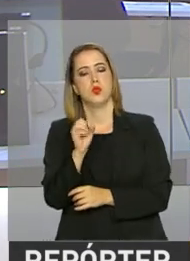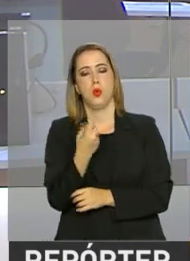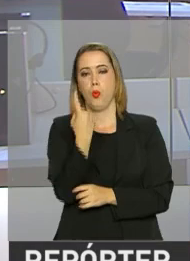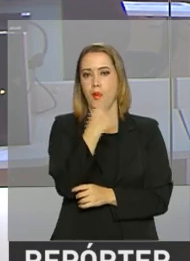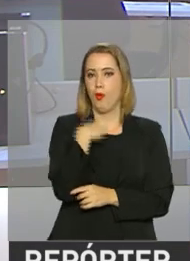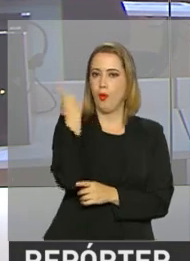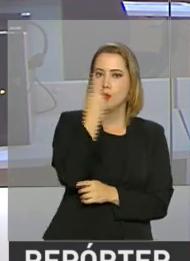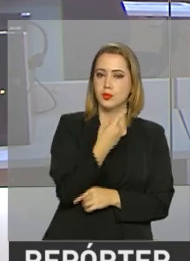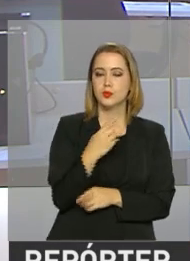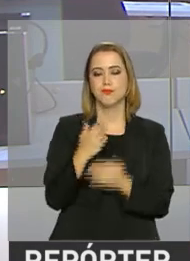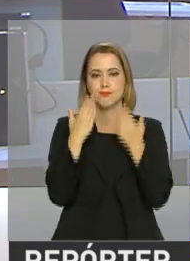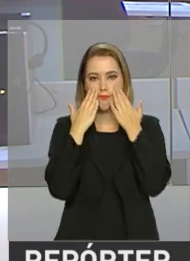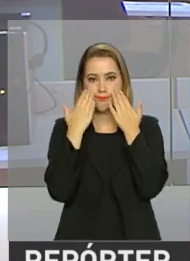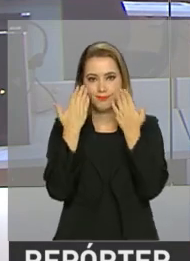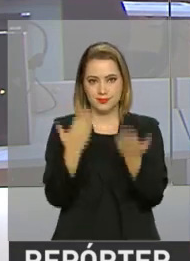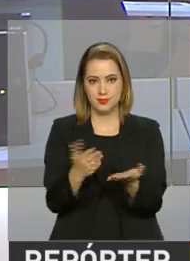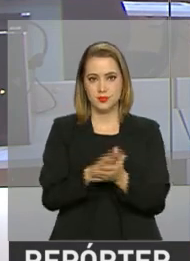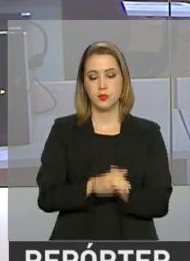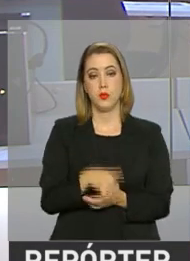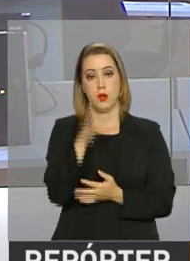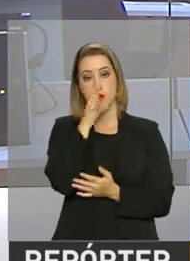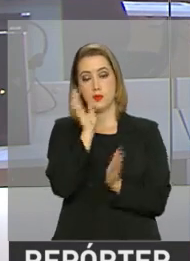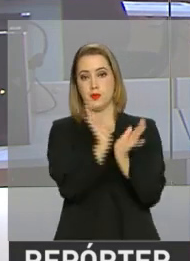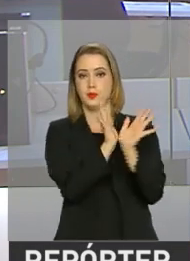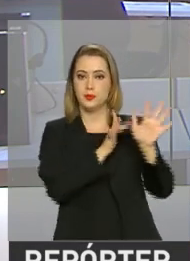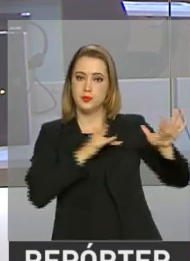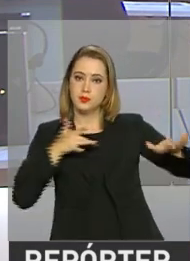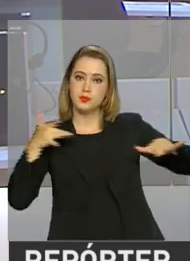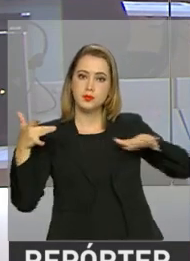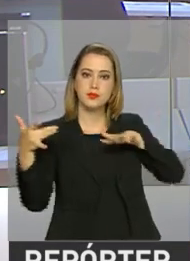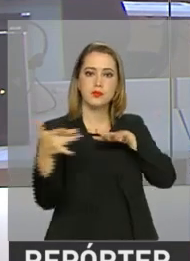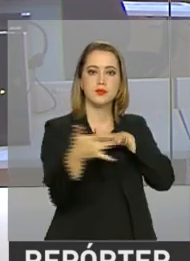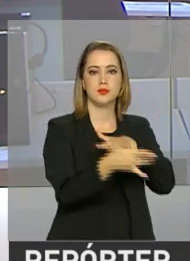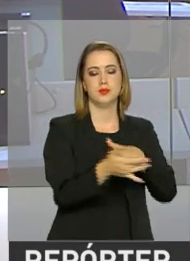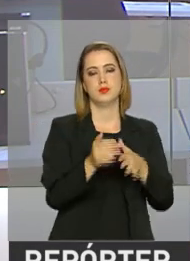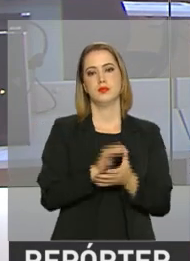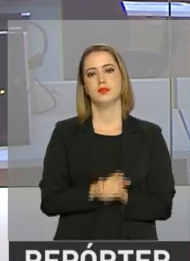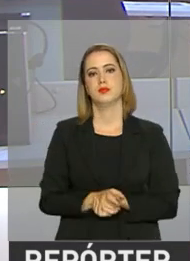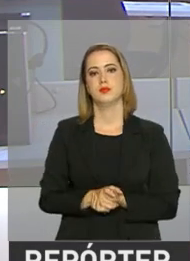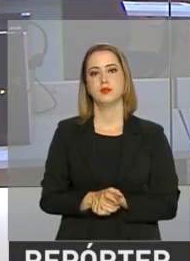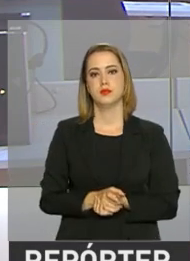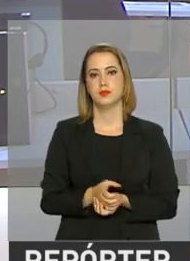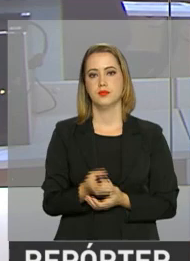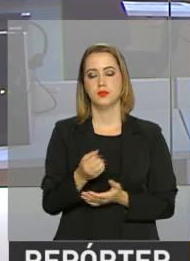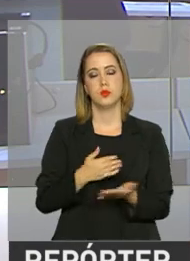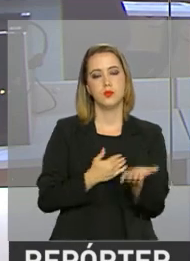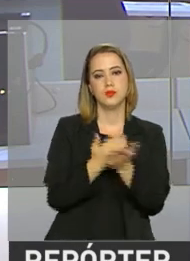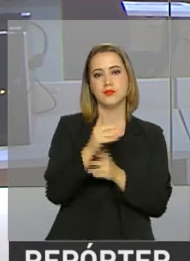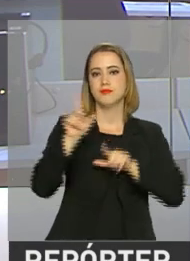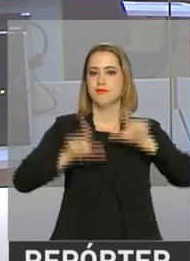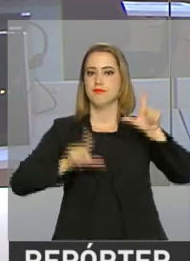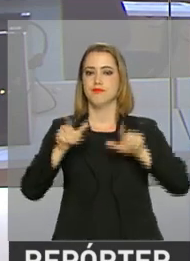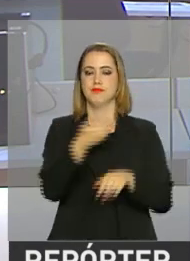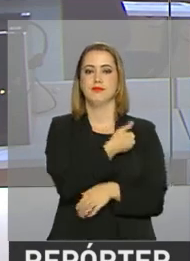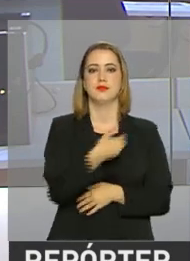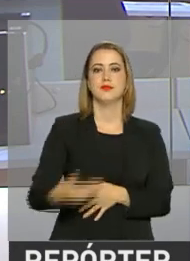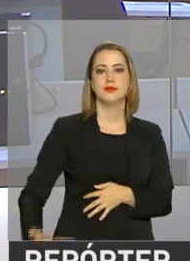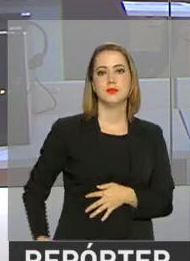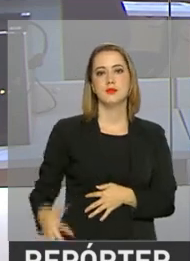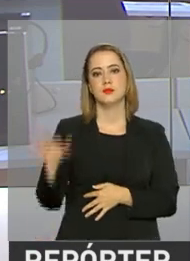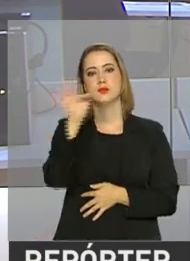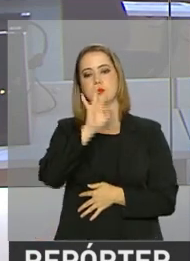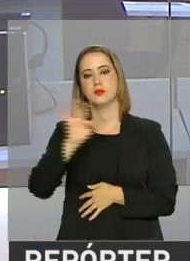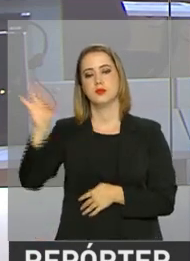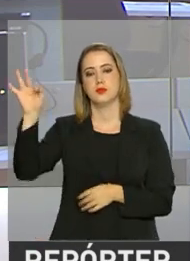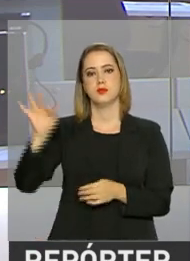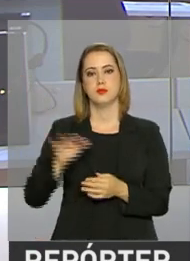daqui a uma hora na nossa próxima edição acompanhe as novidades também nas nossas redes sociais continua com a gente aqui na nbr a